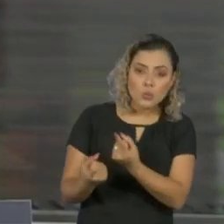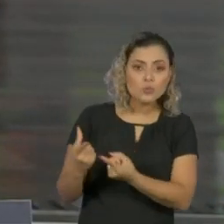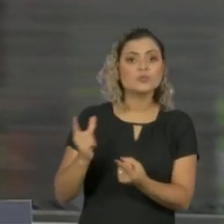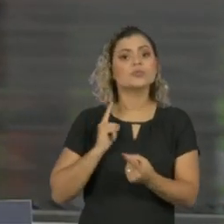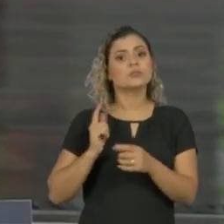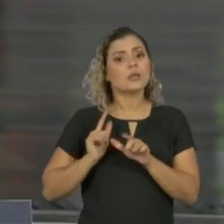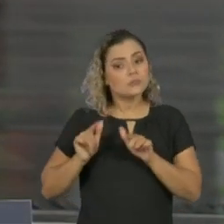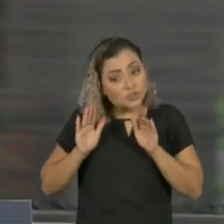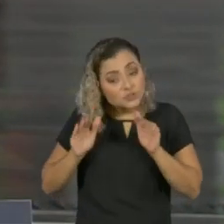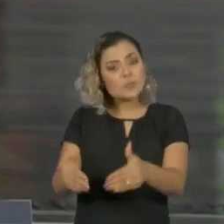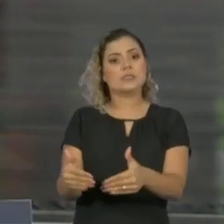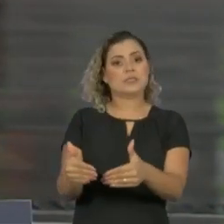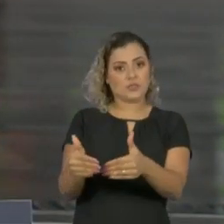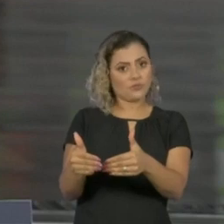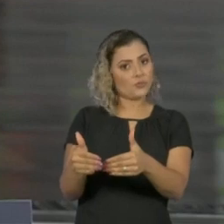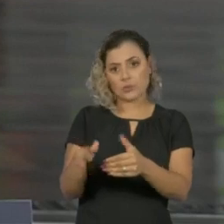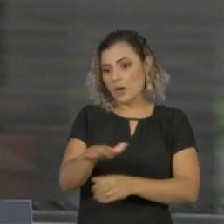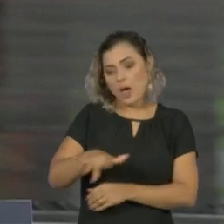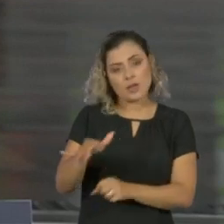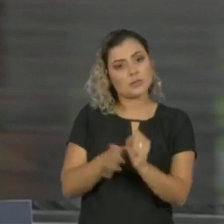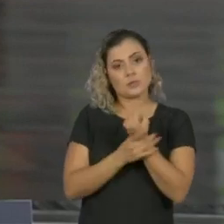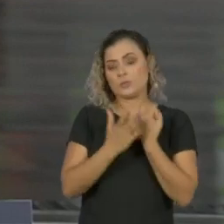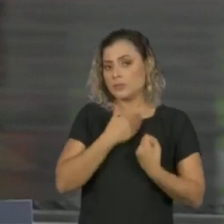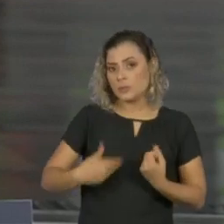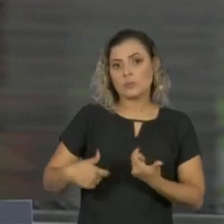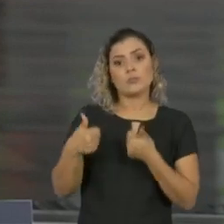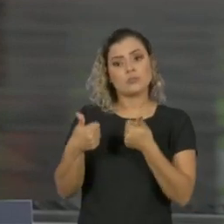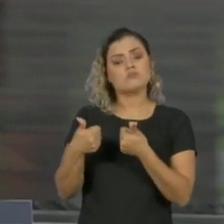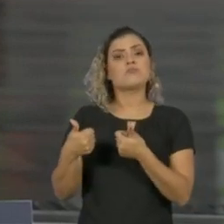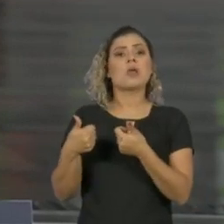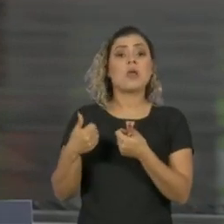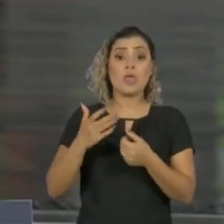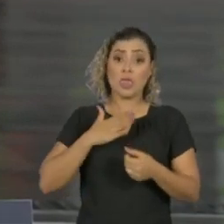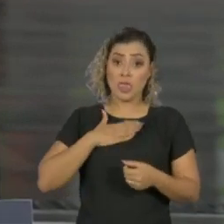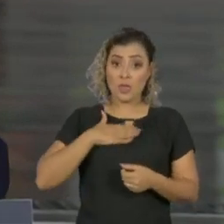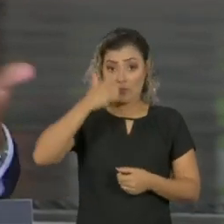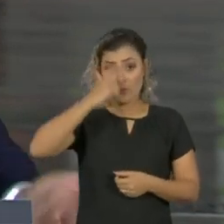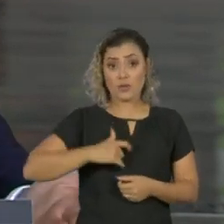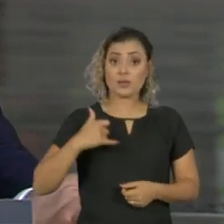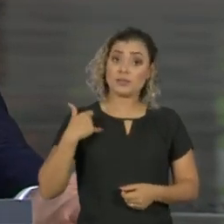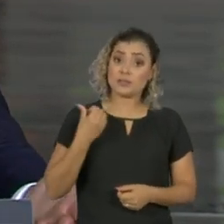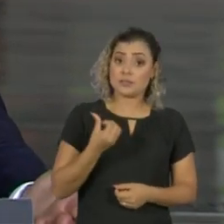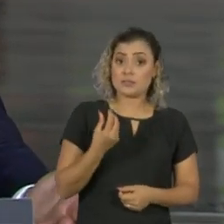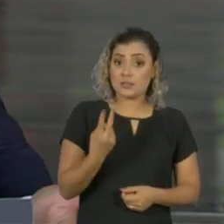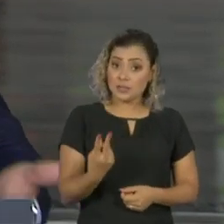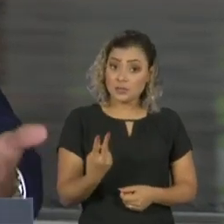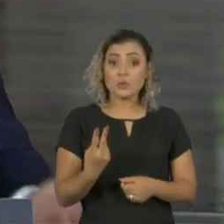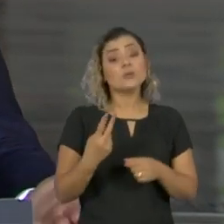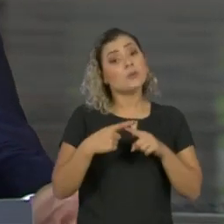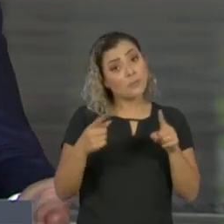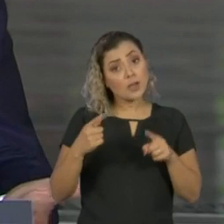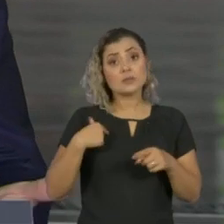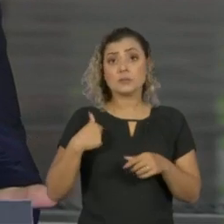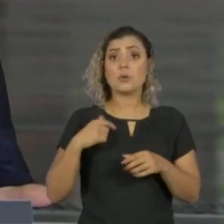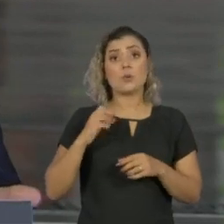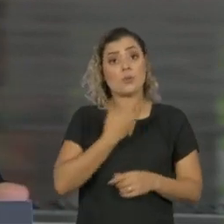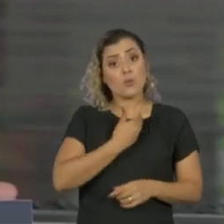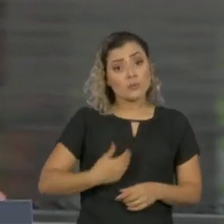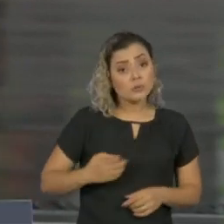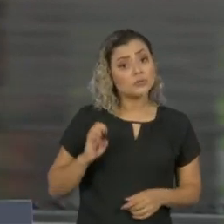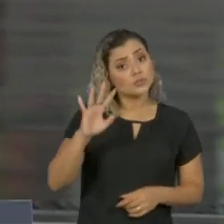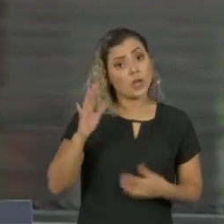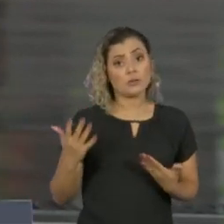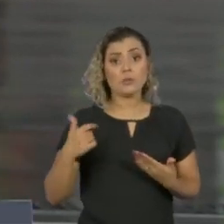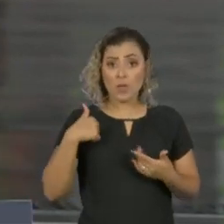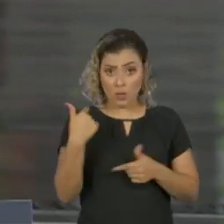missão específica e objetiva na área de segurança pública, ou como eu, que tenho 62 anos e sou governador do Estado de São Paulo, e obviamente não